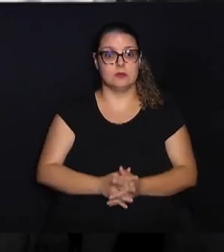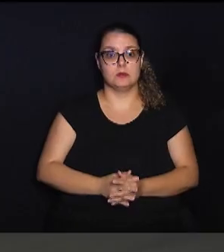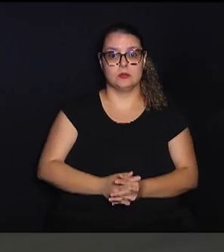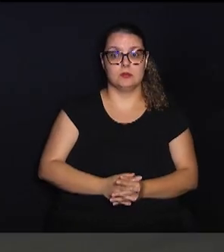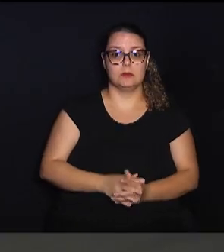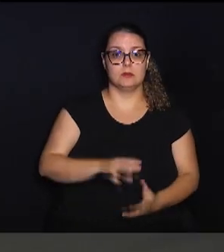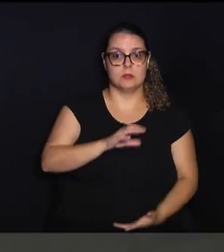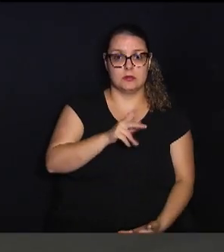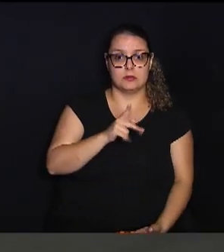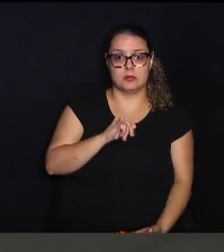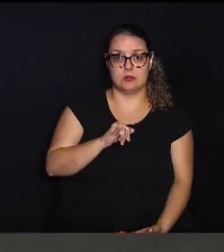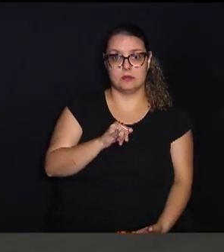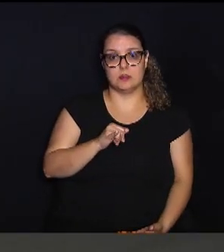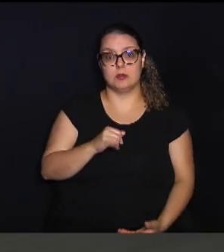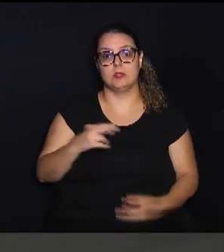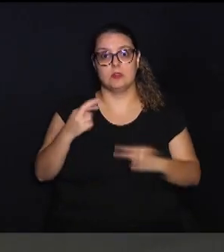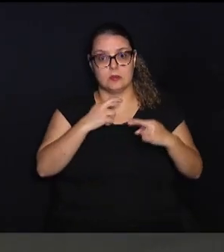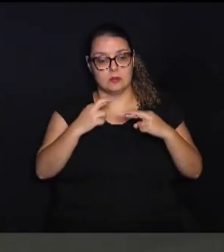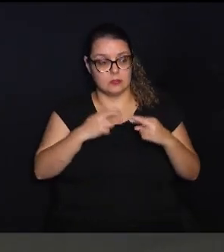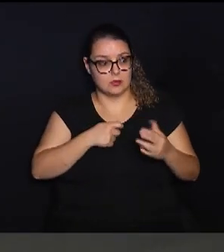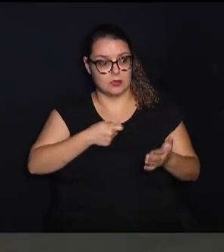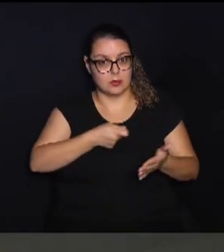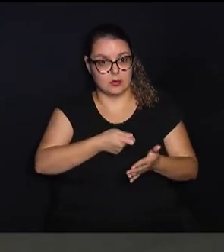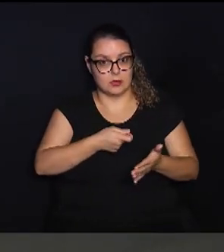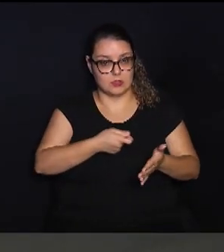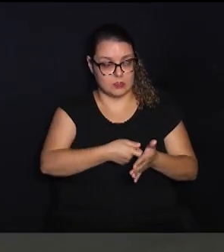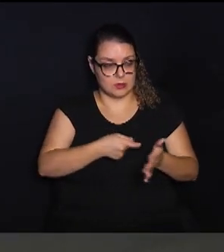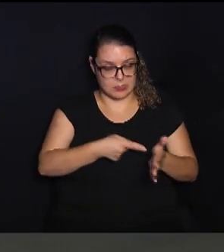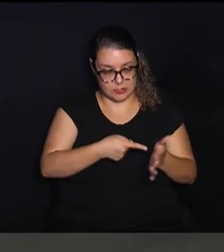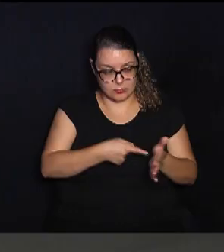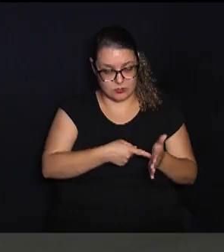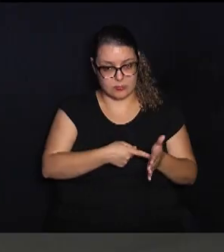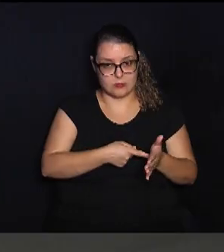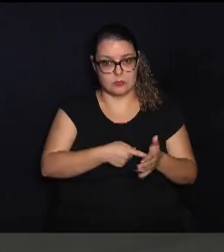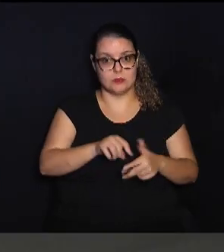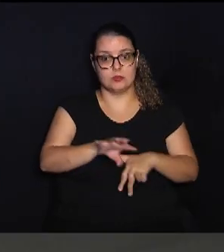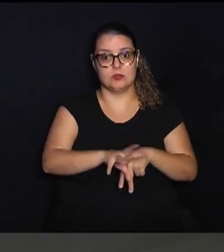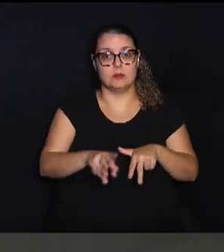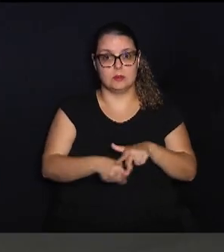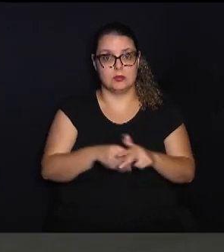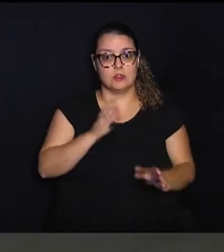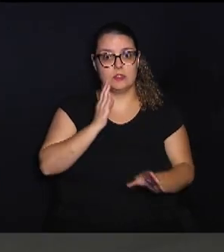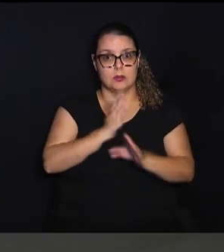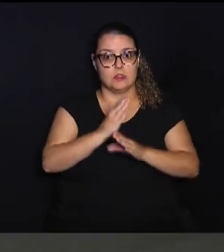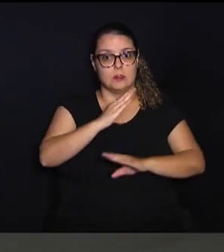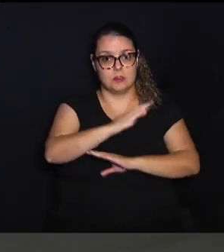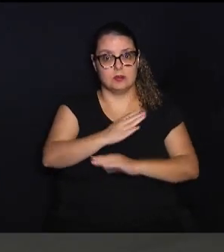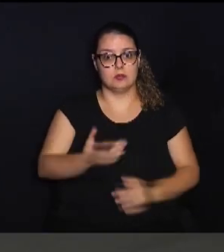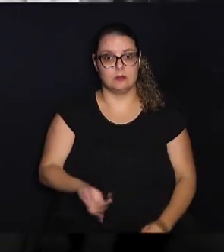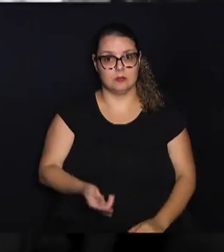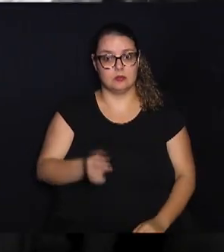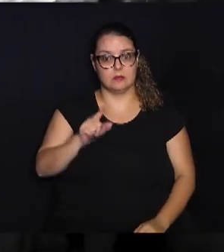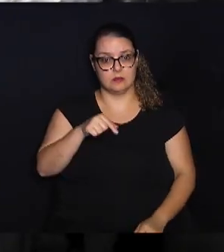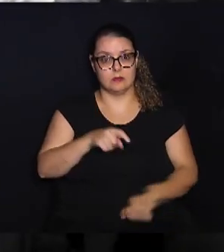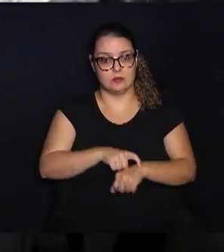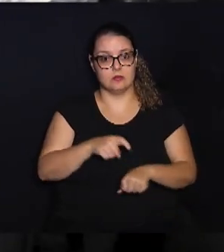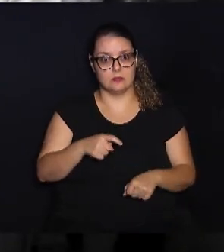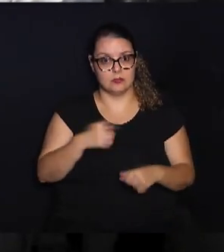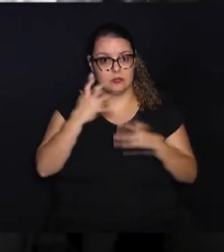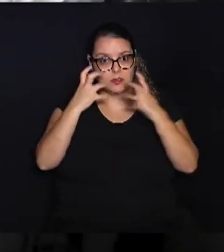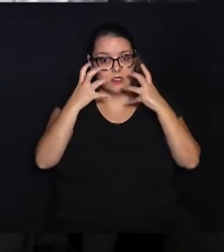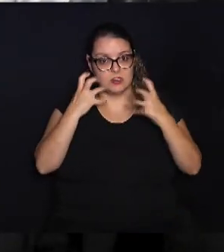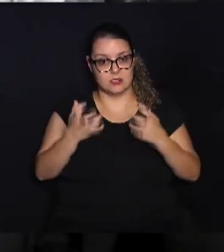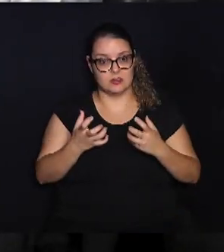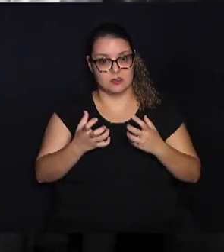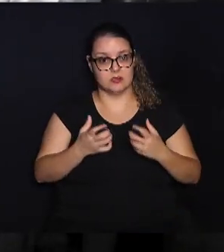que investigou denúncias de corrupção em contratos aqui da Câmara Municipal. Foi um dos momentos mais tensos de